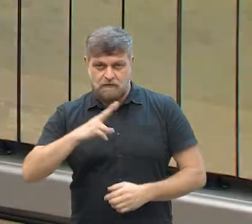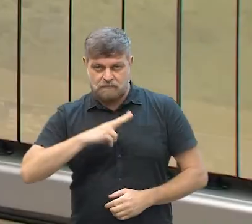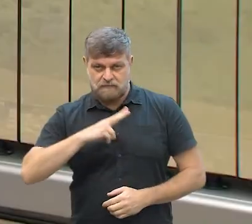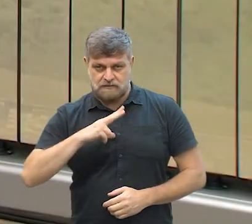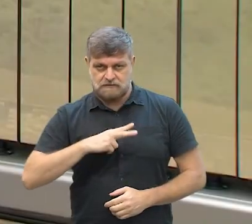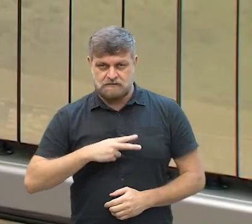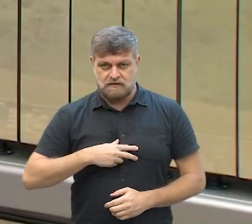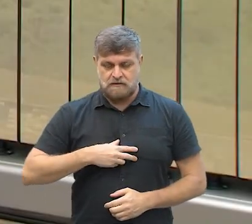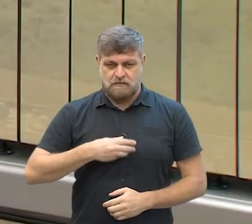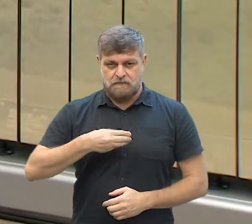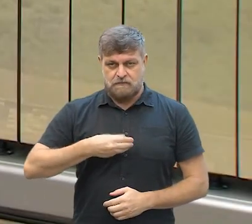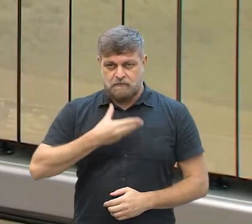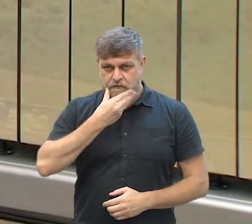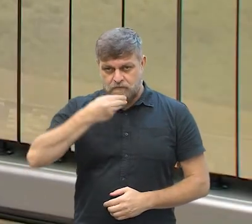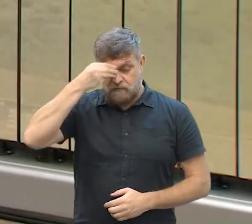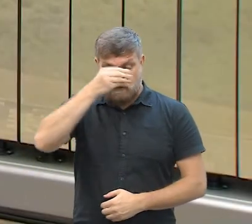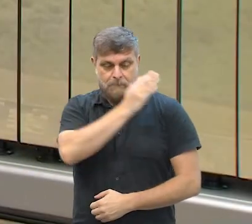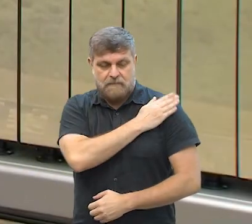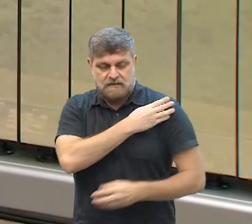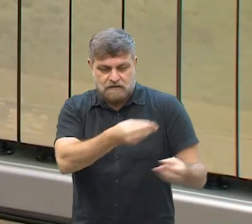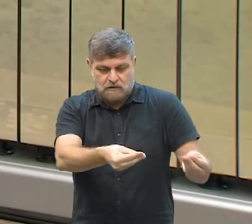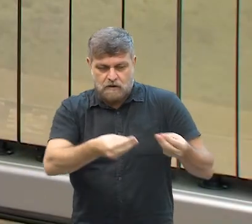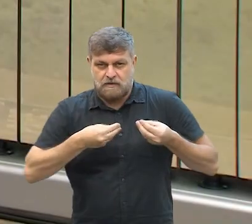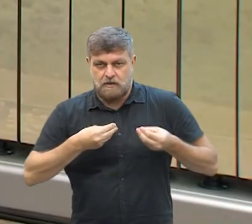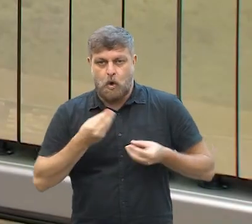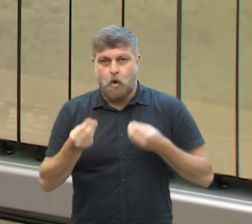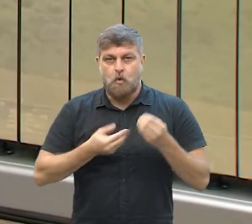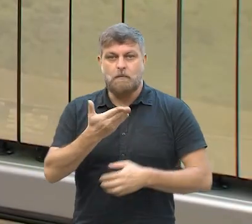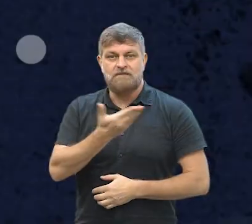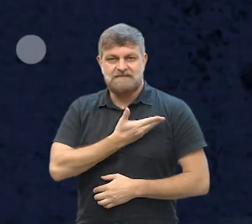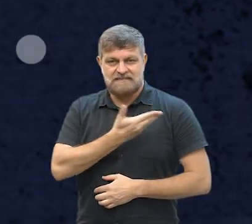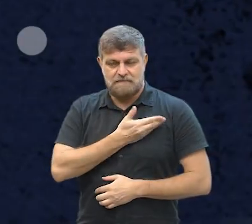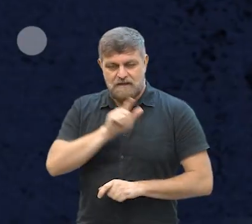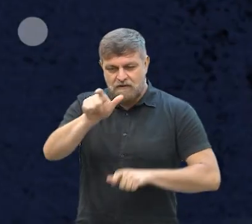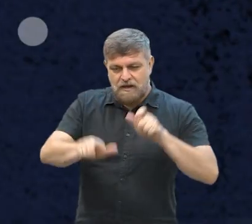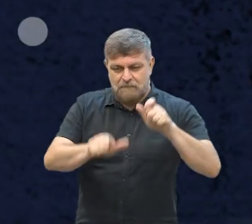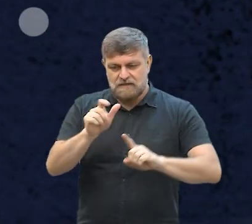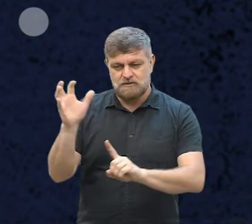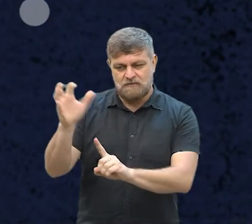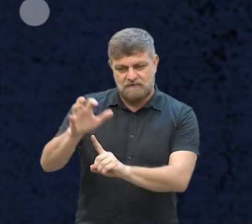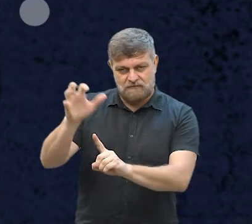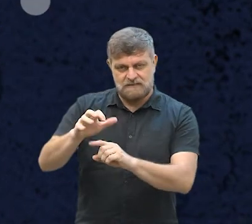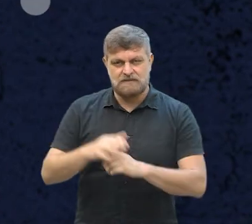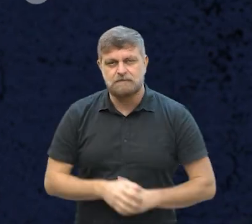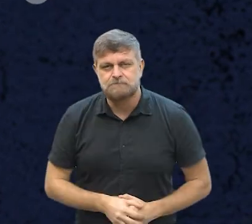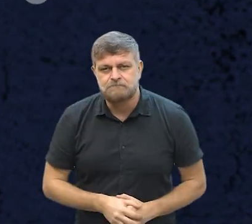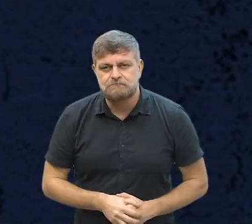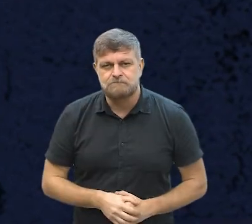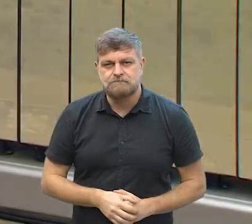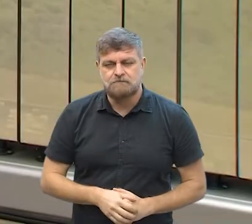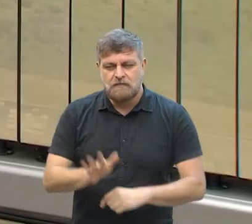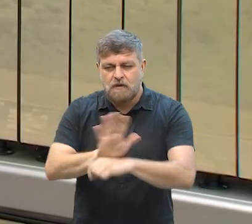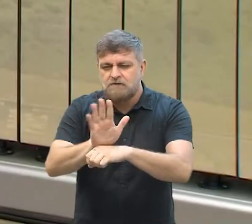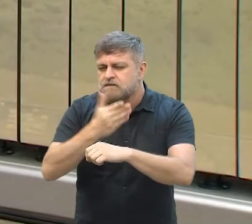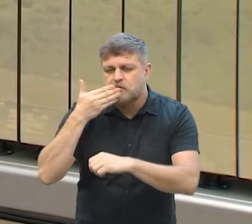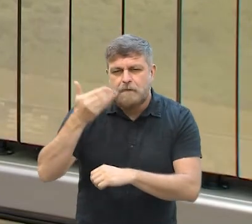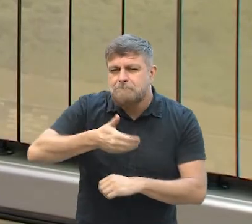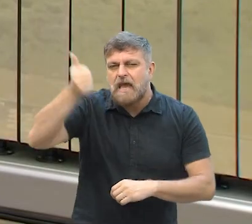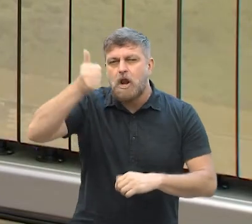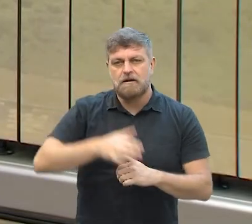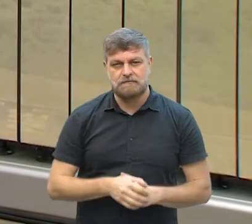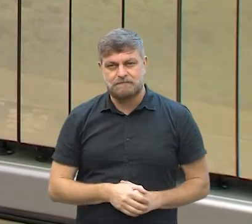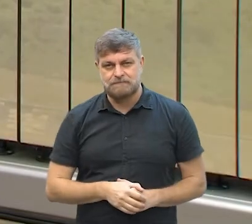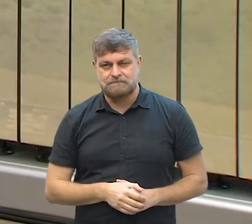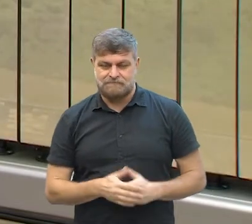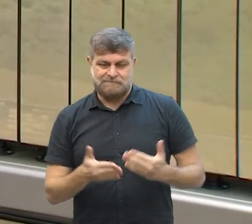em particular que eu recebi do meu padrinho. Como fazer amigos e influenciar pessoas. Tá. O melhor filme que você